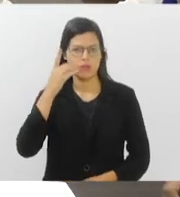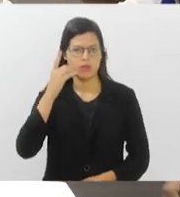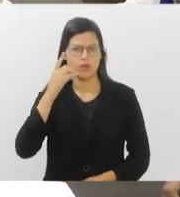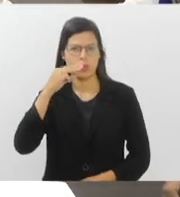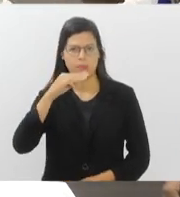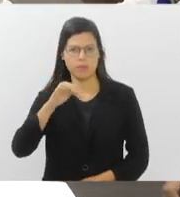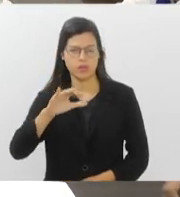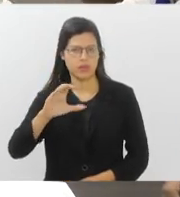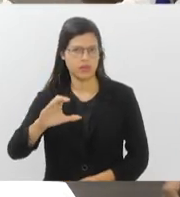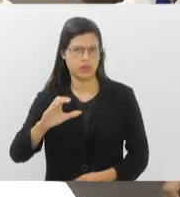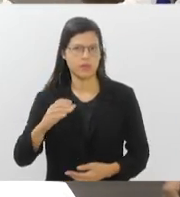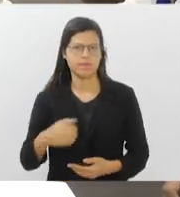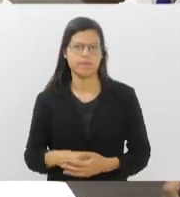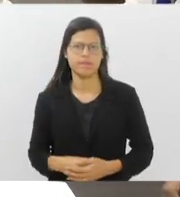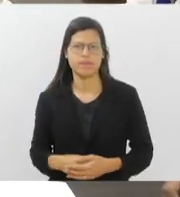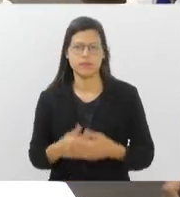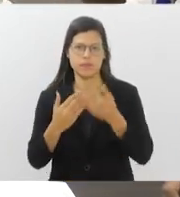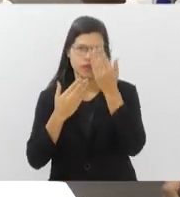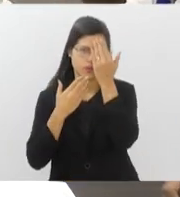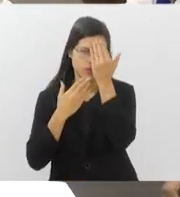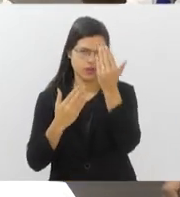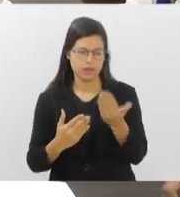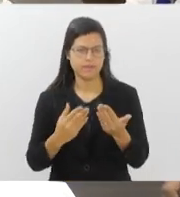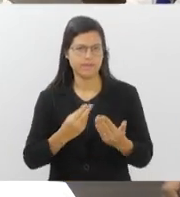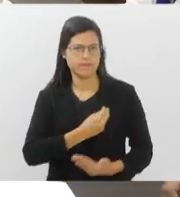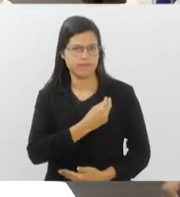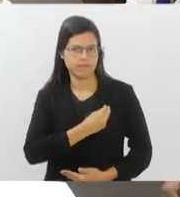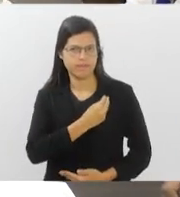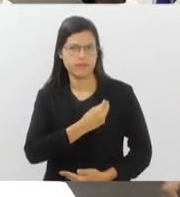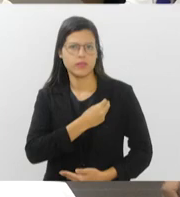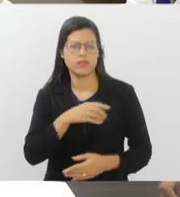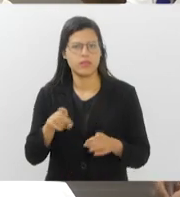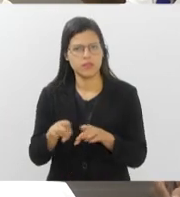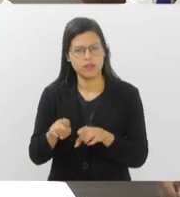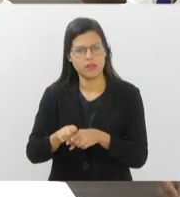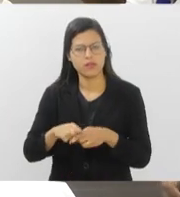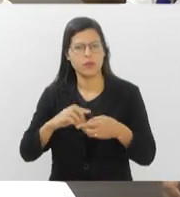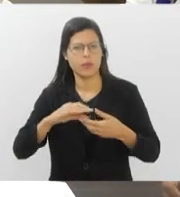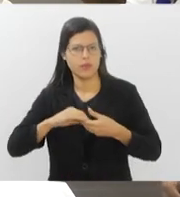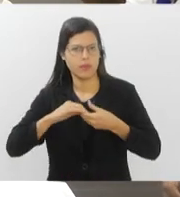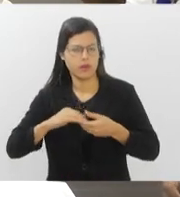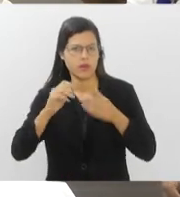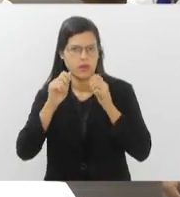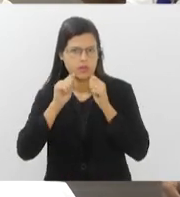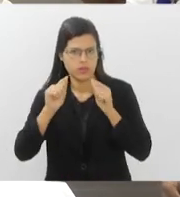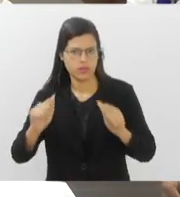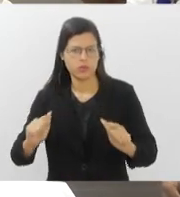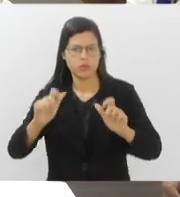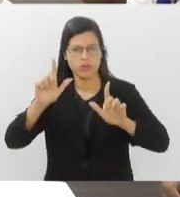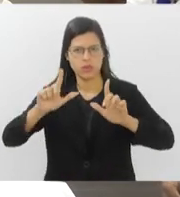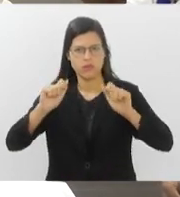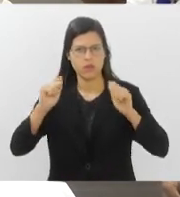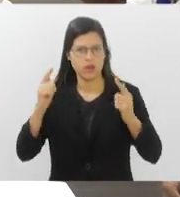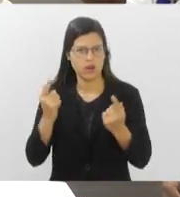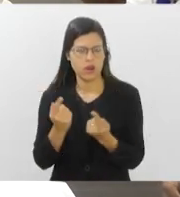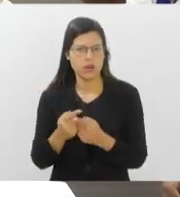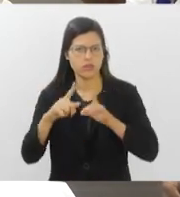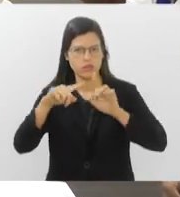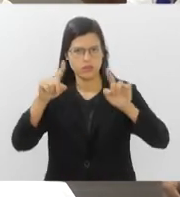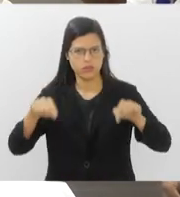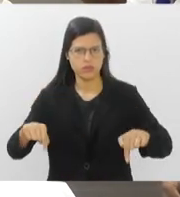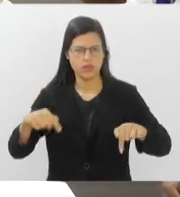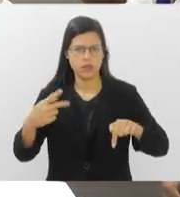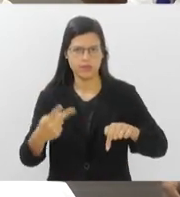Agradeço aí a presença e cumprimento todos os assessores, TV Alerge, todos os servidores da casa, aqueles que nos assistem